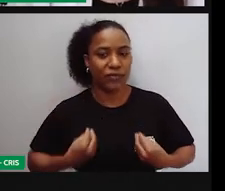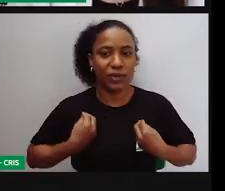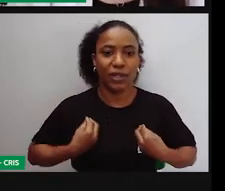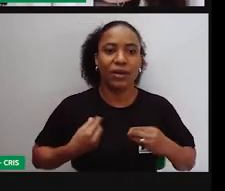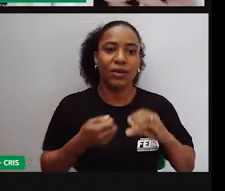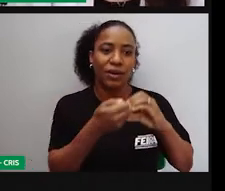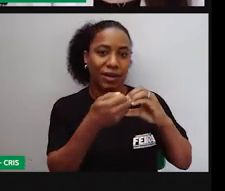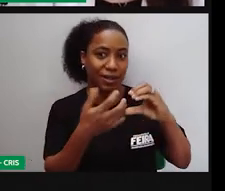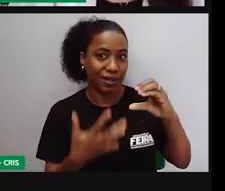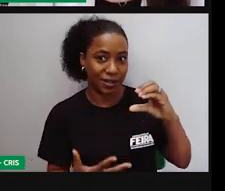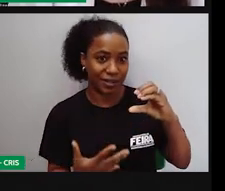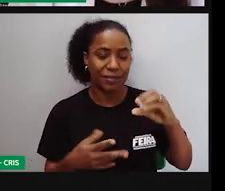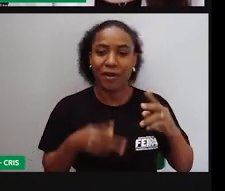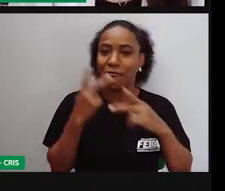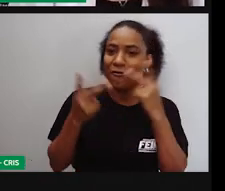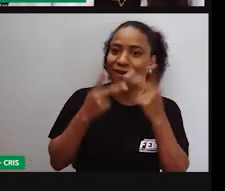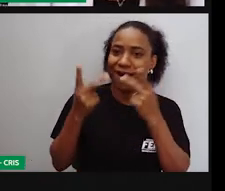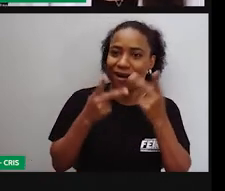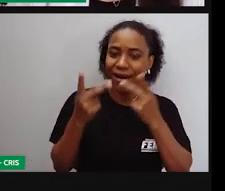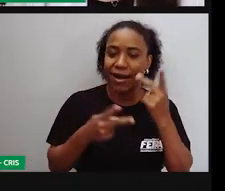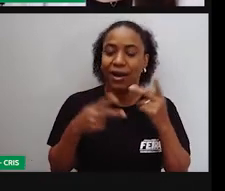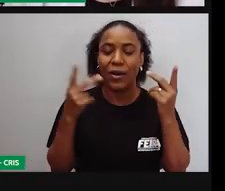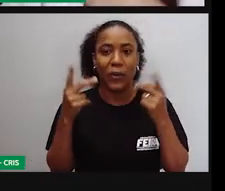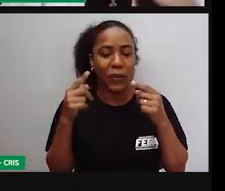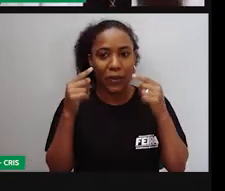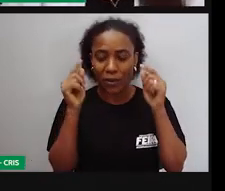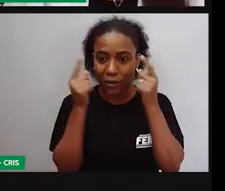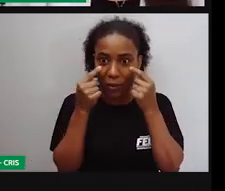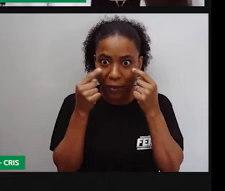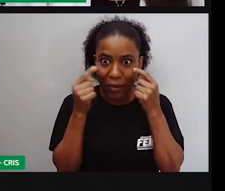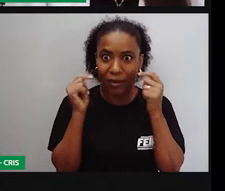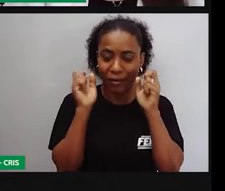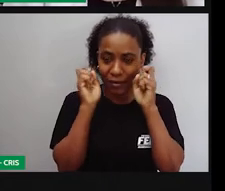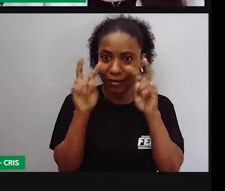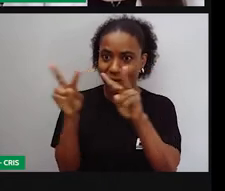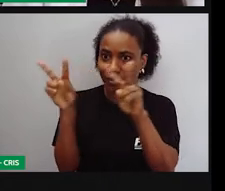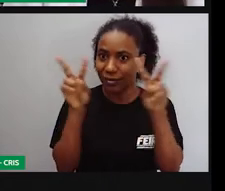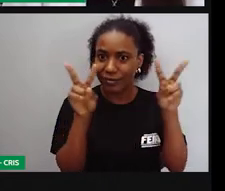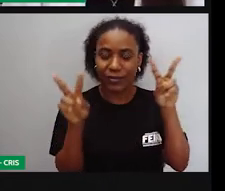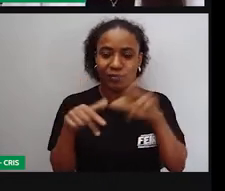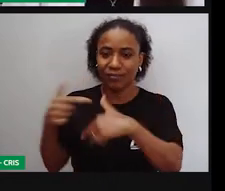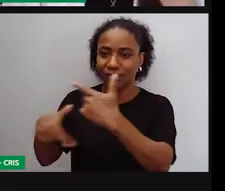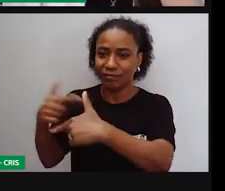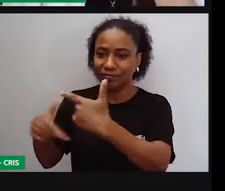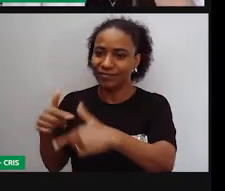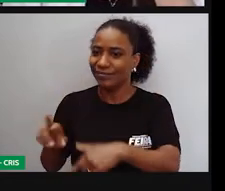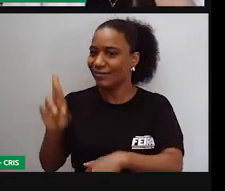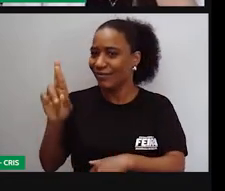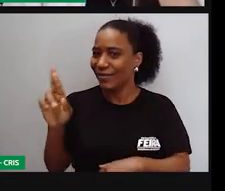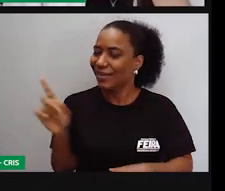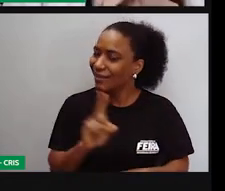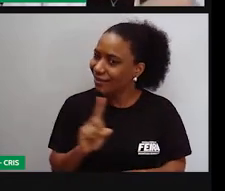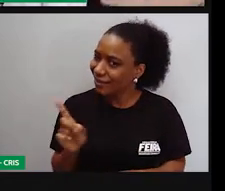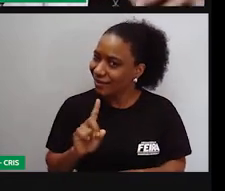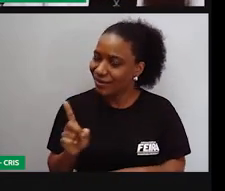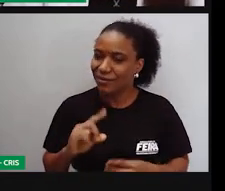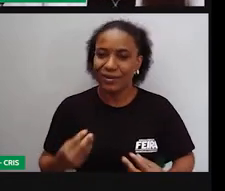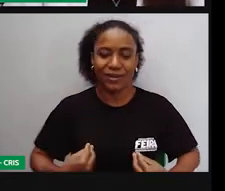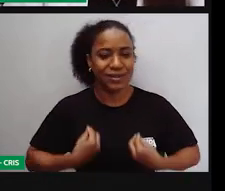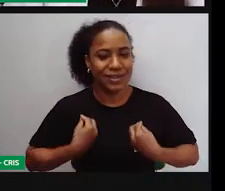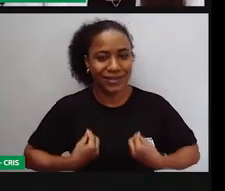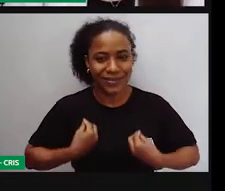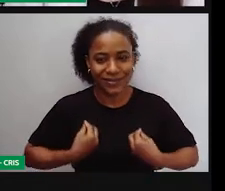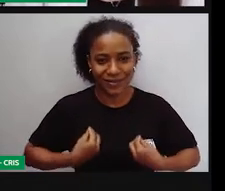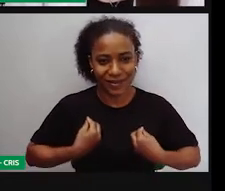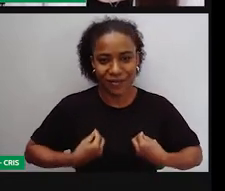abre o olho, só porque fala que é ser vivo, ou que, né, executa alguma função. Não, o ser vivo, ele tem uma série